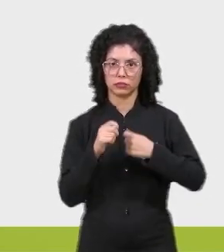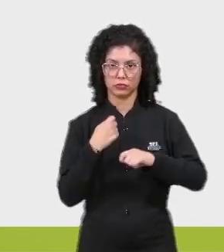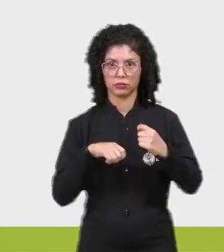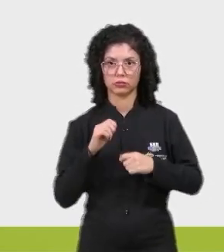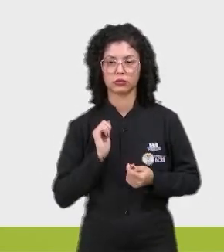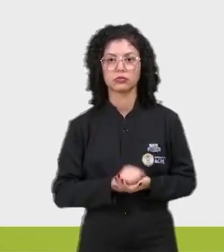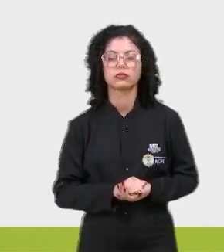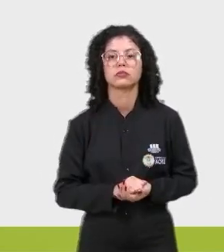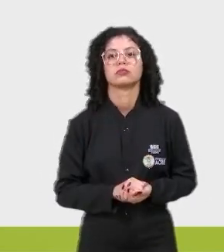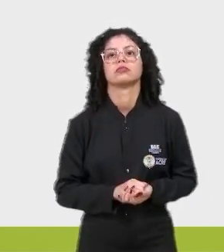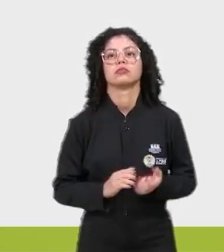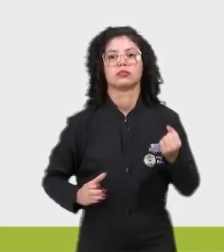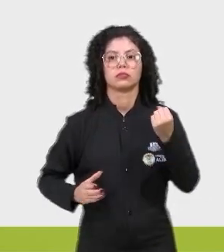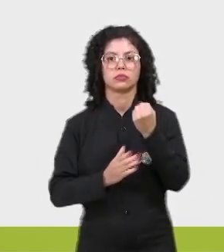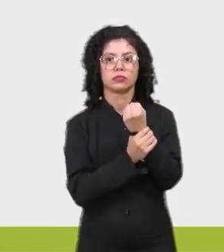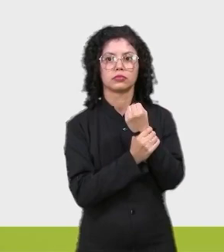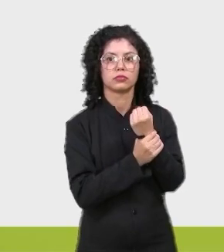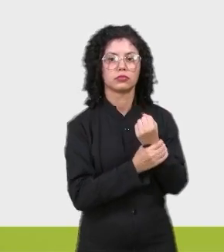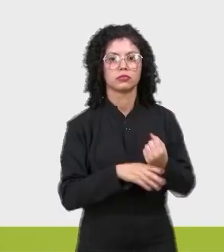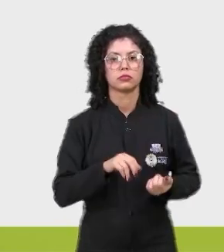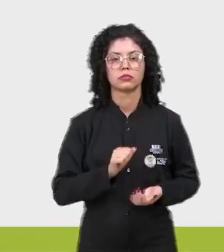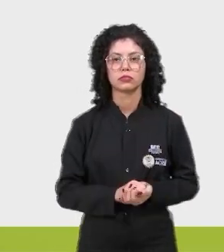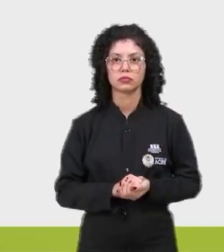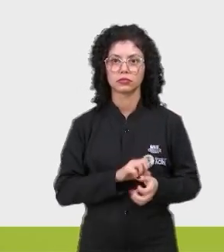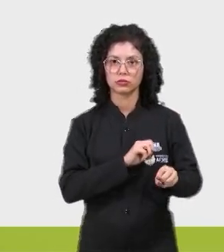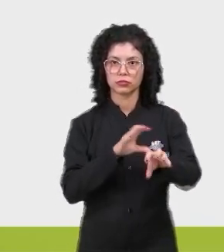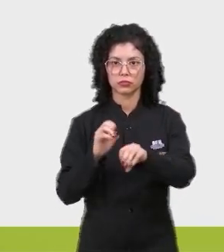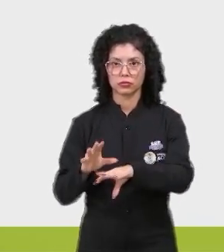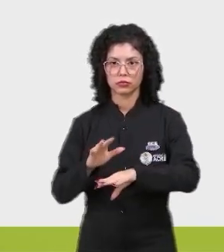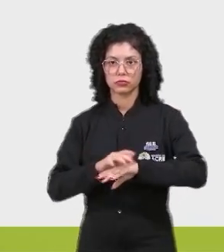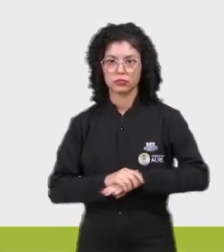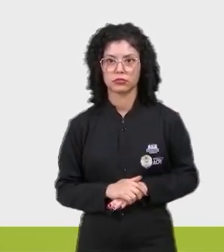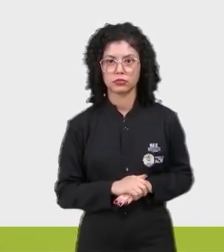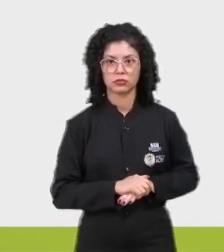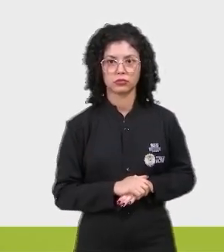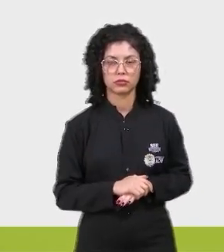economia, segurança, educação,